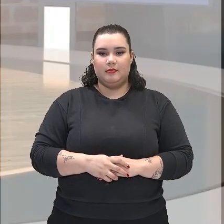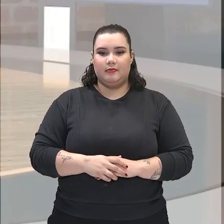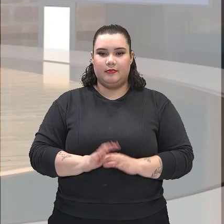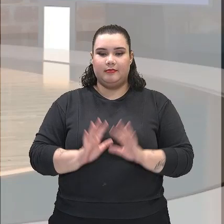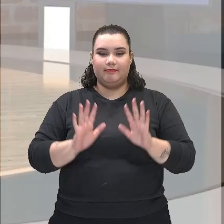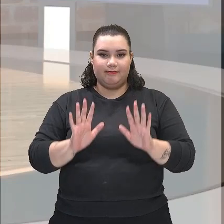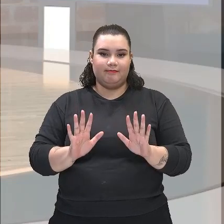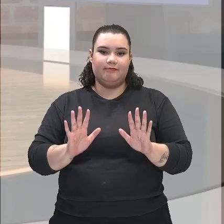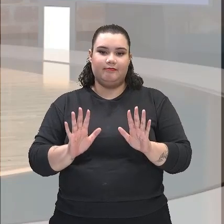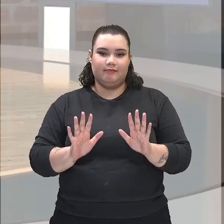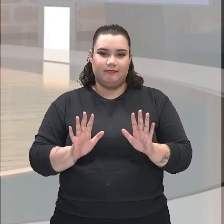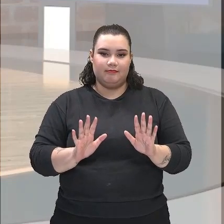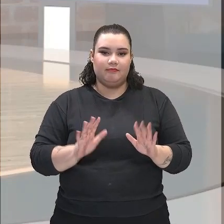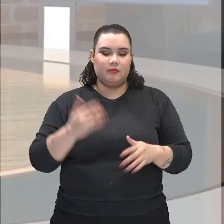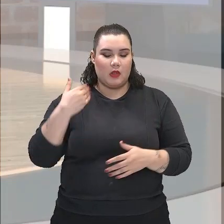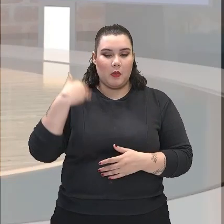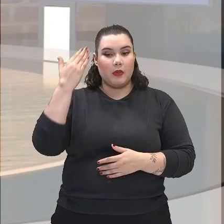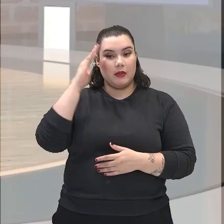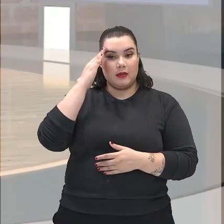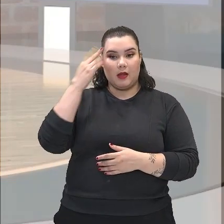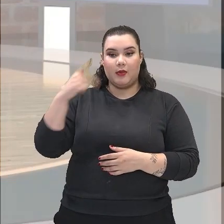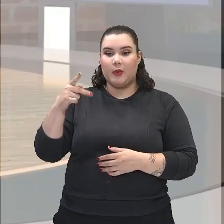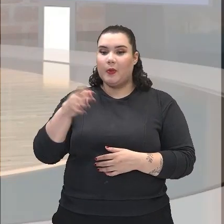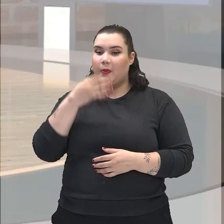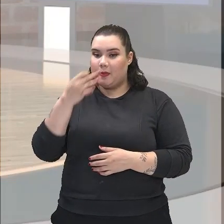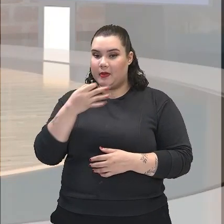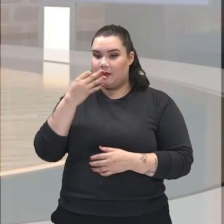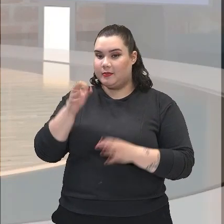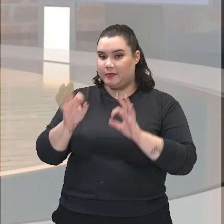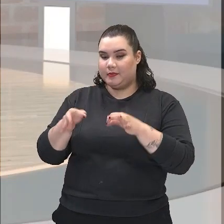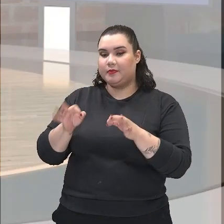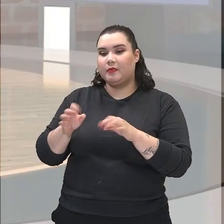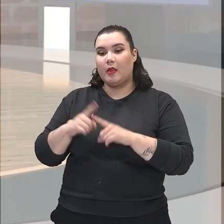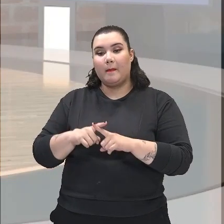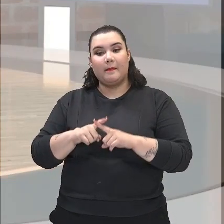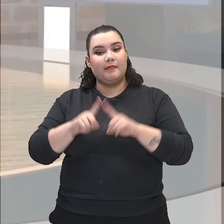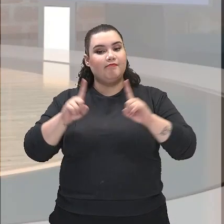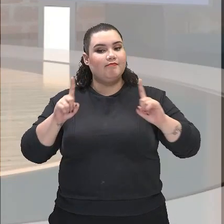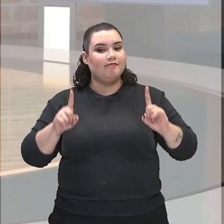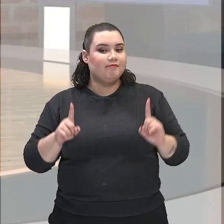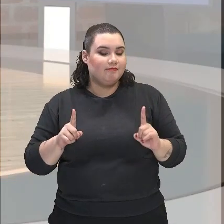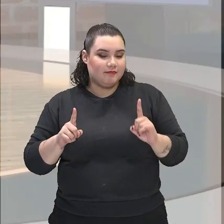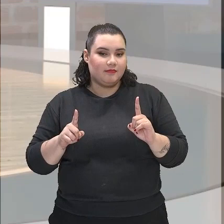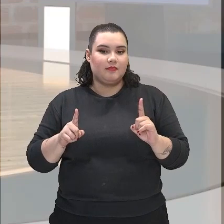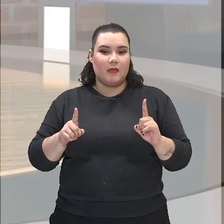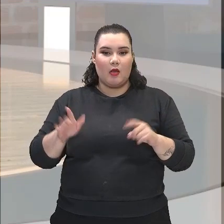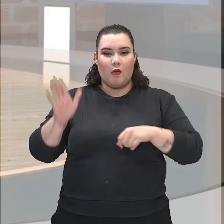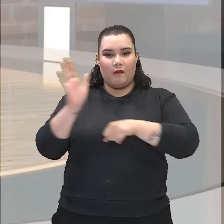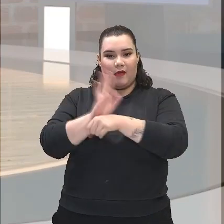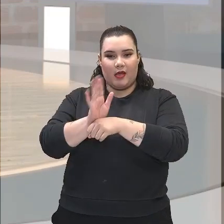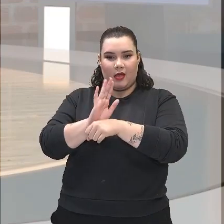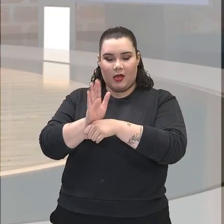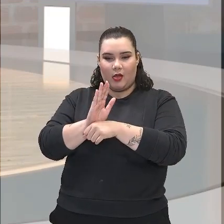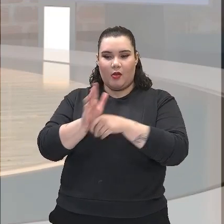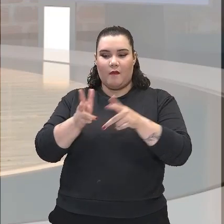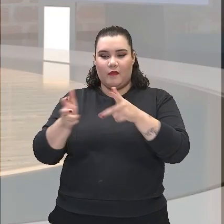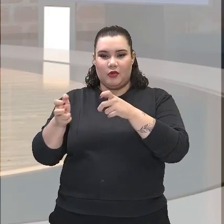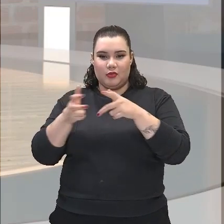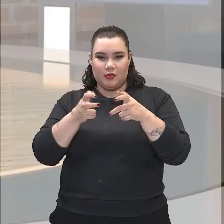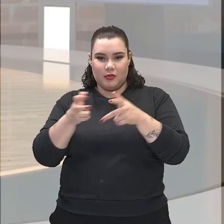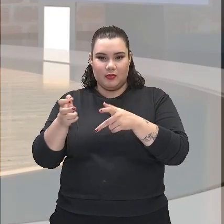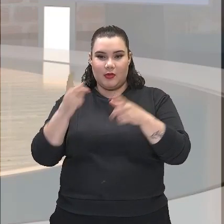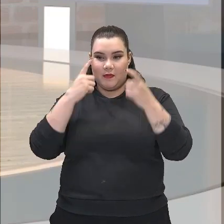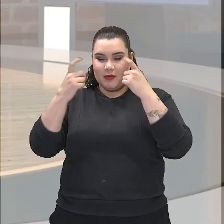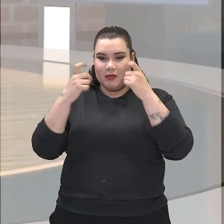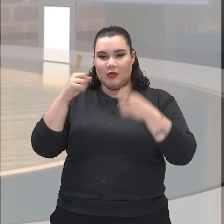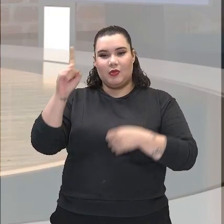Olha, eu compreendo o seu ponto de vista, certo? Mas os filmes e videogames violentos estão